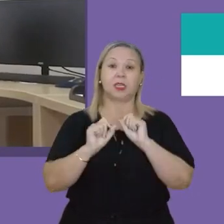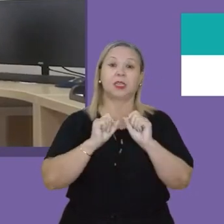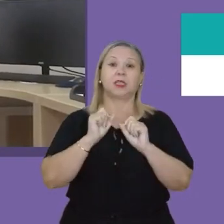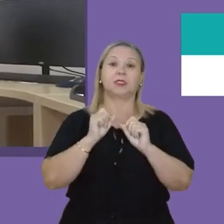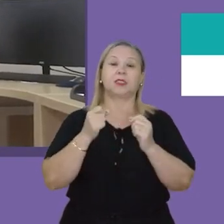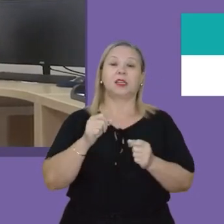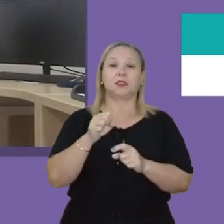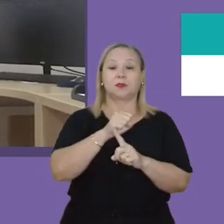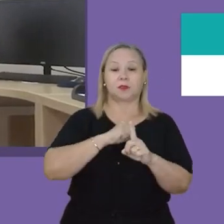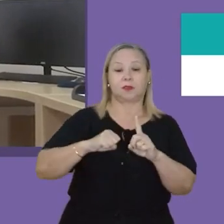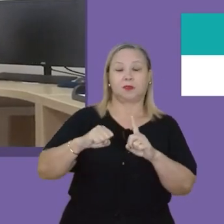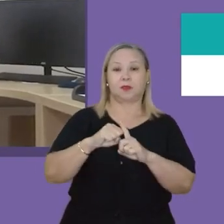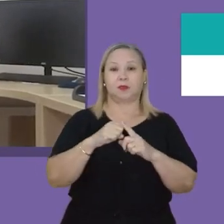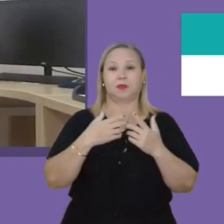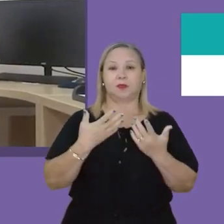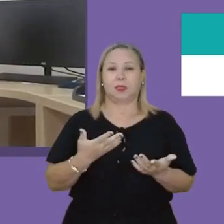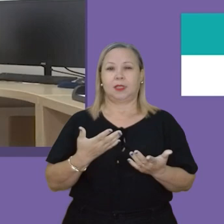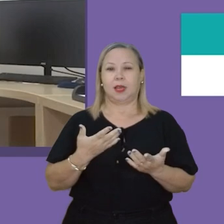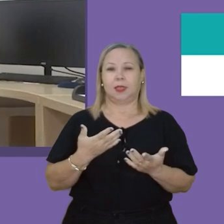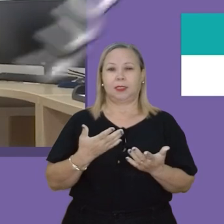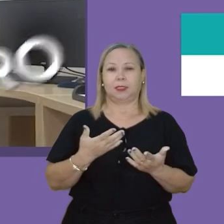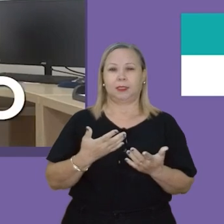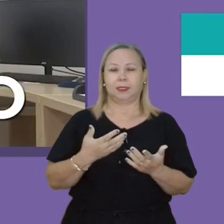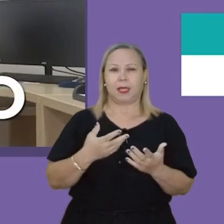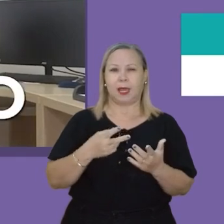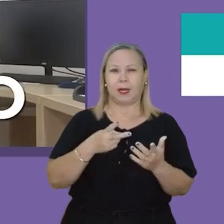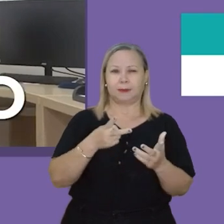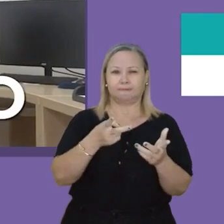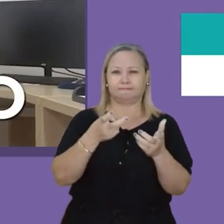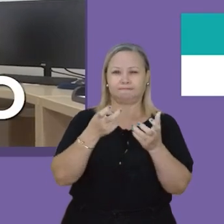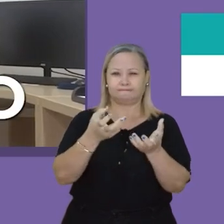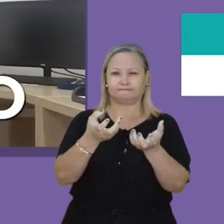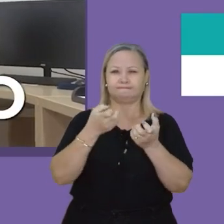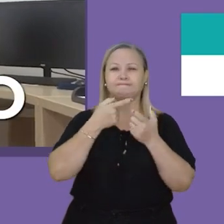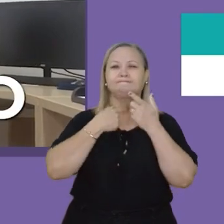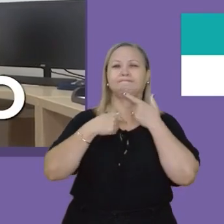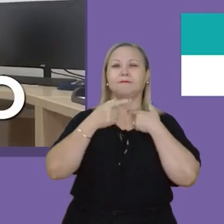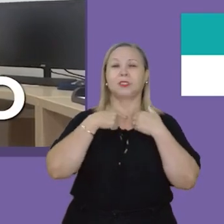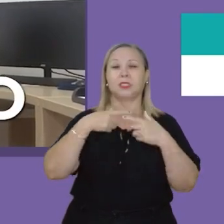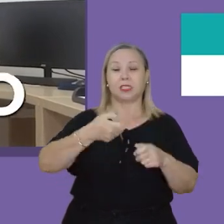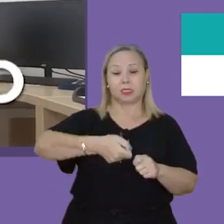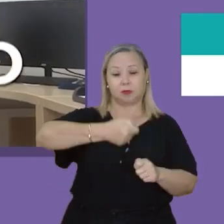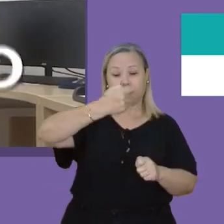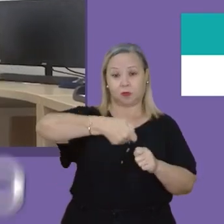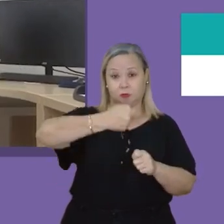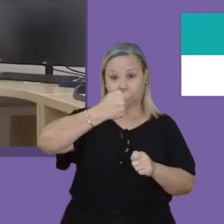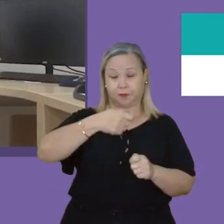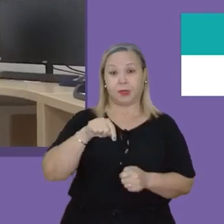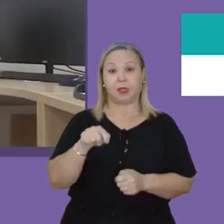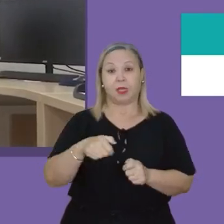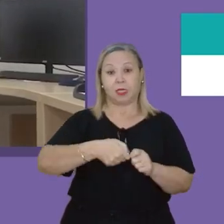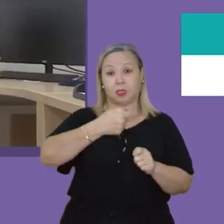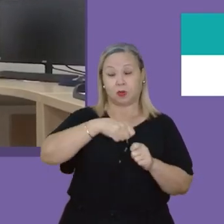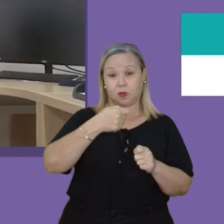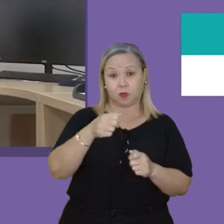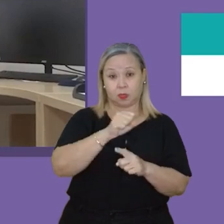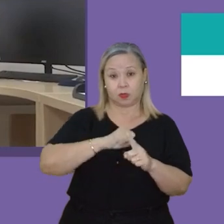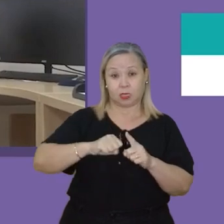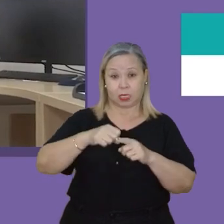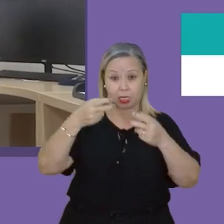essa sociedade, ela visa o lucro. E esse lucro da sociedade capitalista, ele